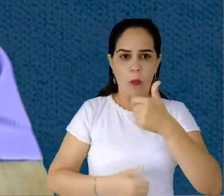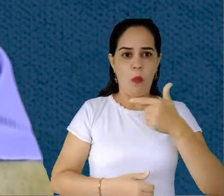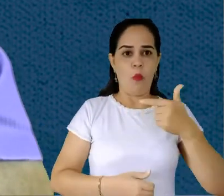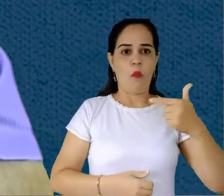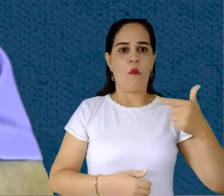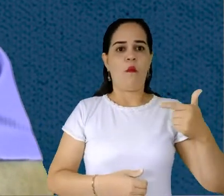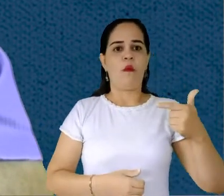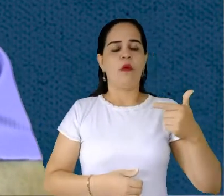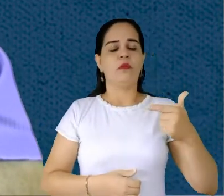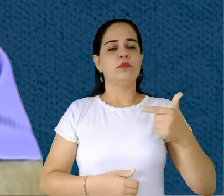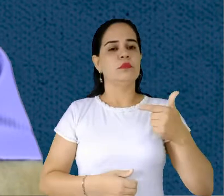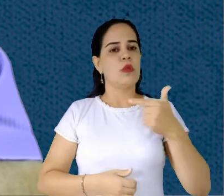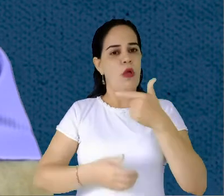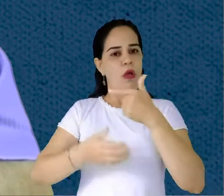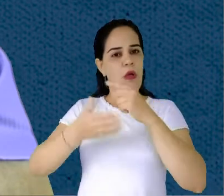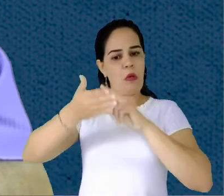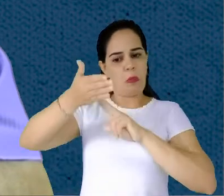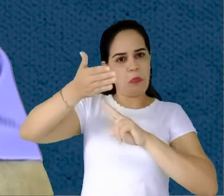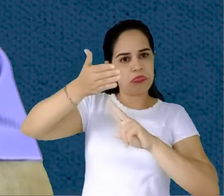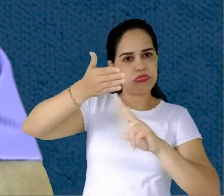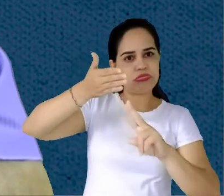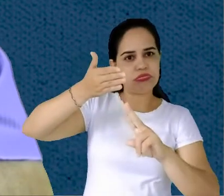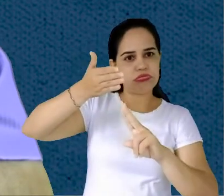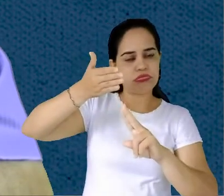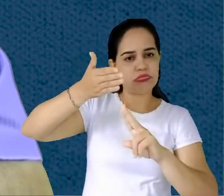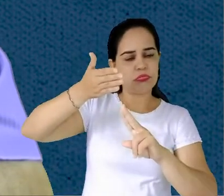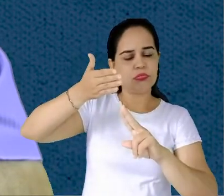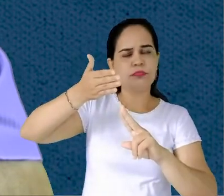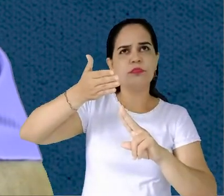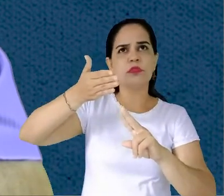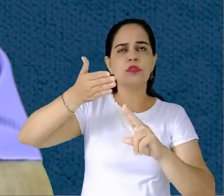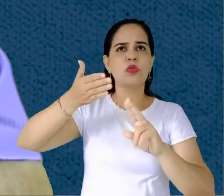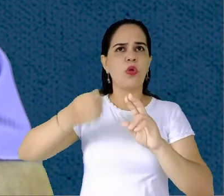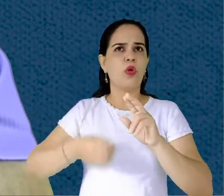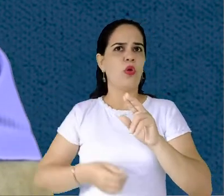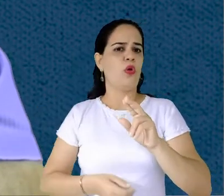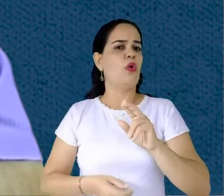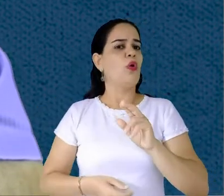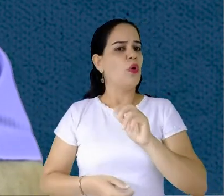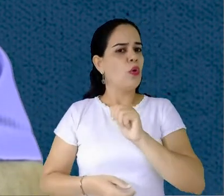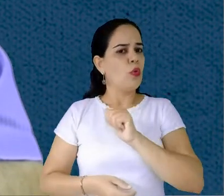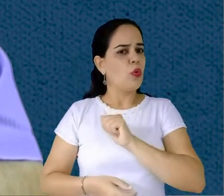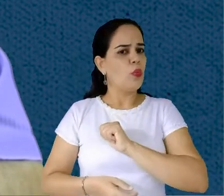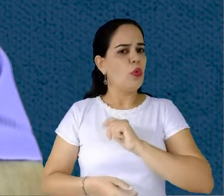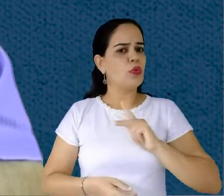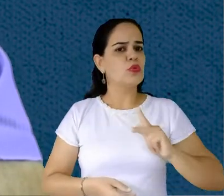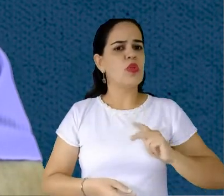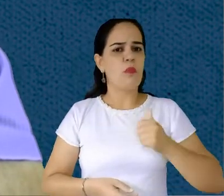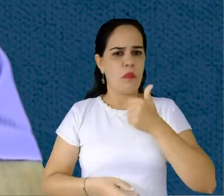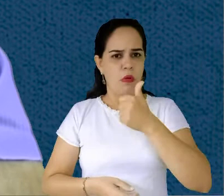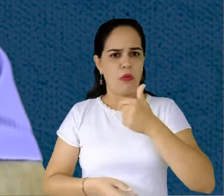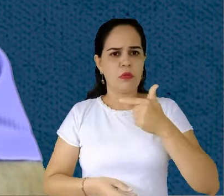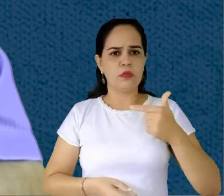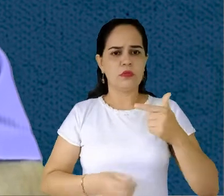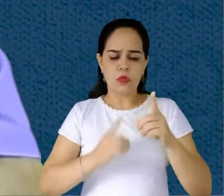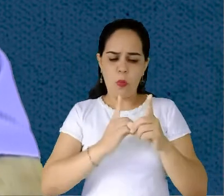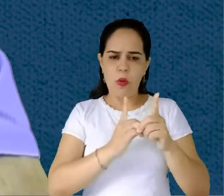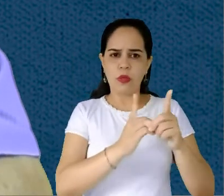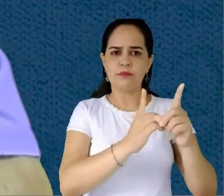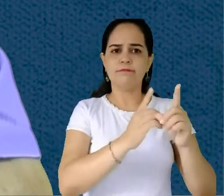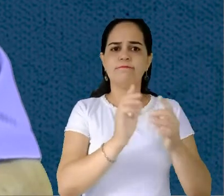alicerces, e sobre eles estavam escritos os nomes dos 12 apóstolos do